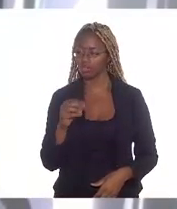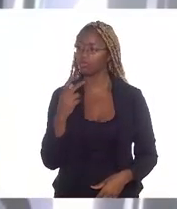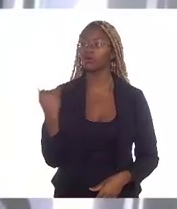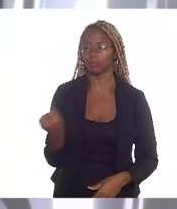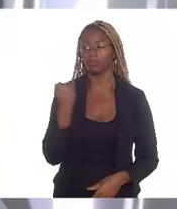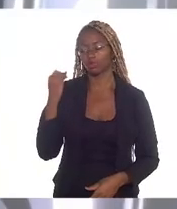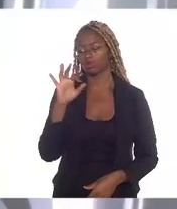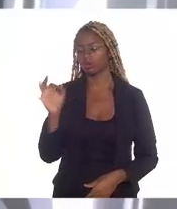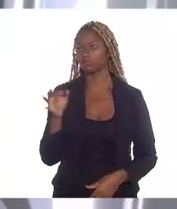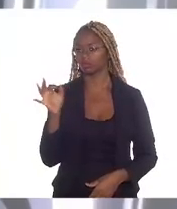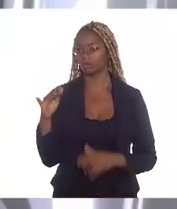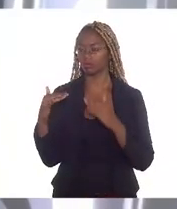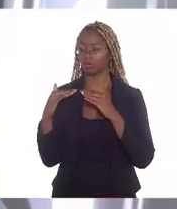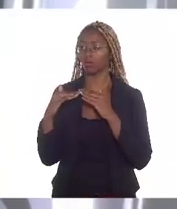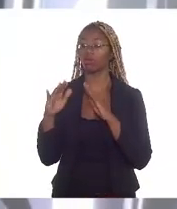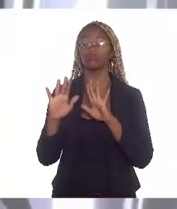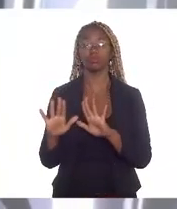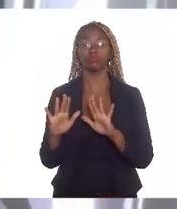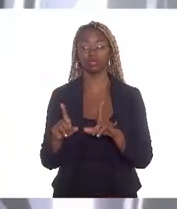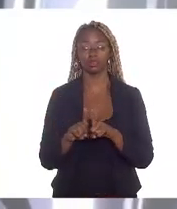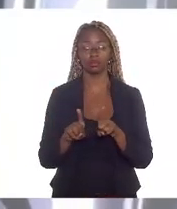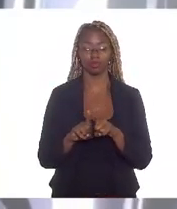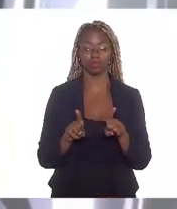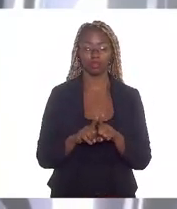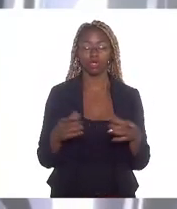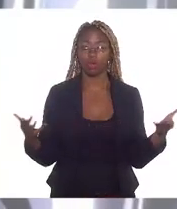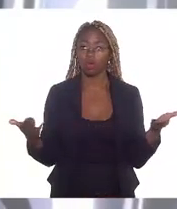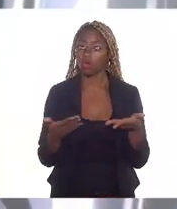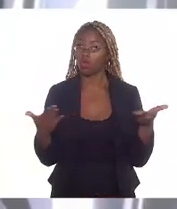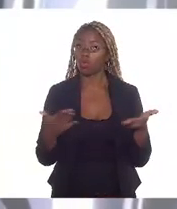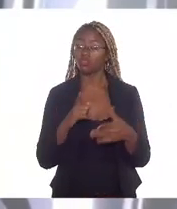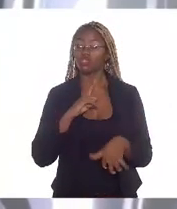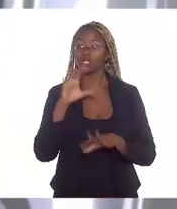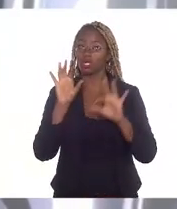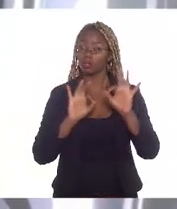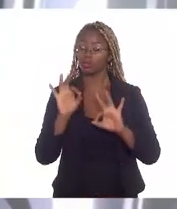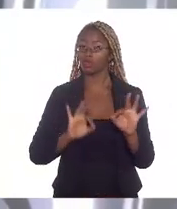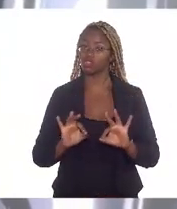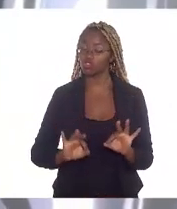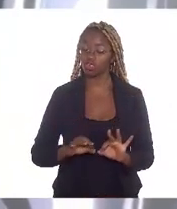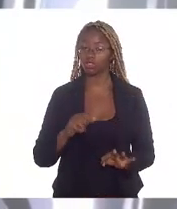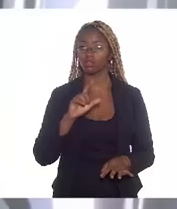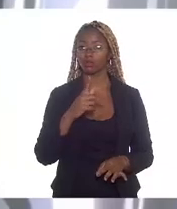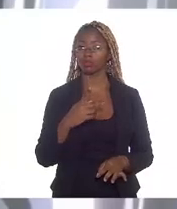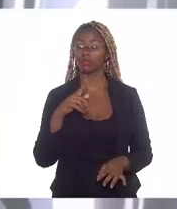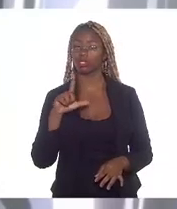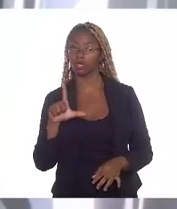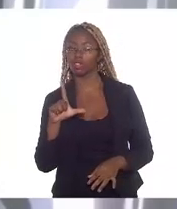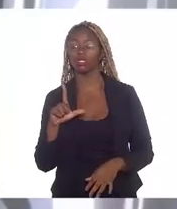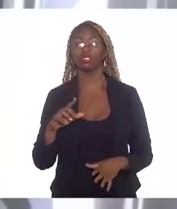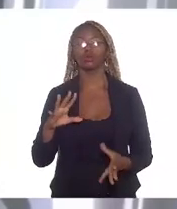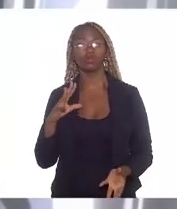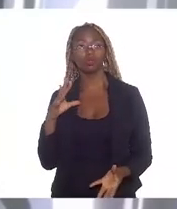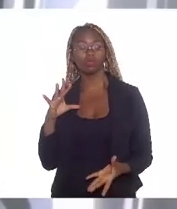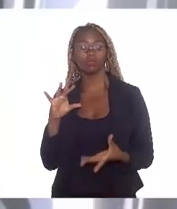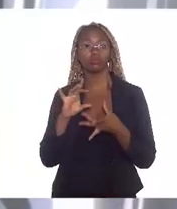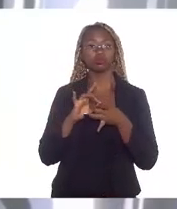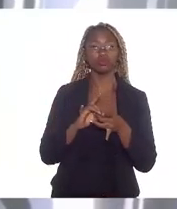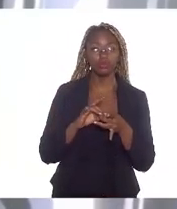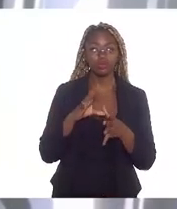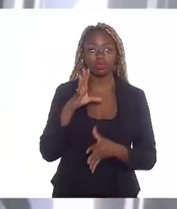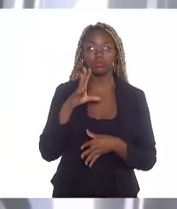fato, lembrar que na pauta de hoje tem o nosso projeto que se associa e complementa a ideia do Rodrigo. Vai ser